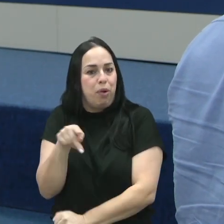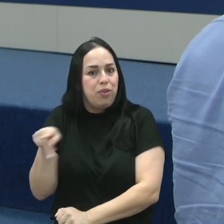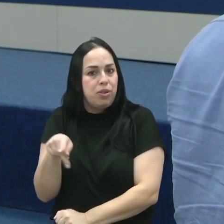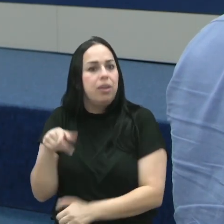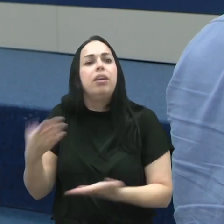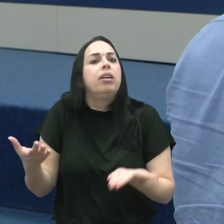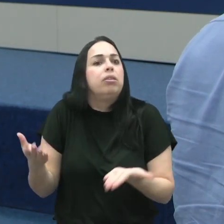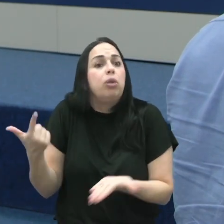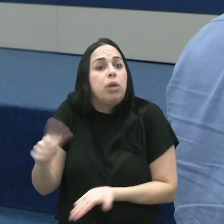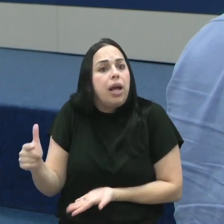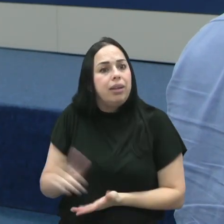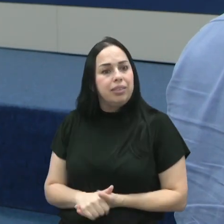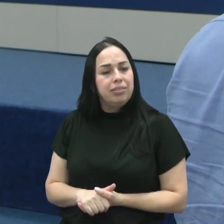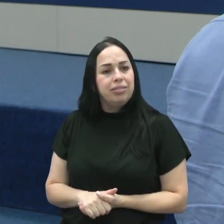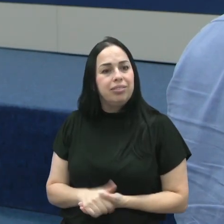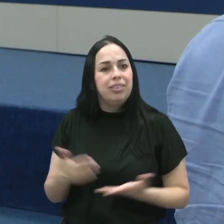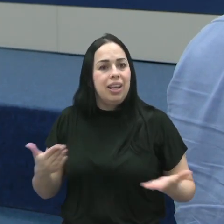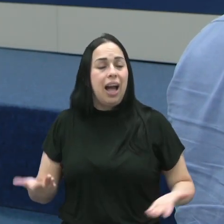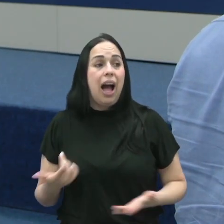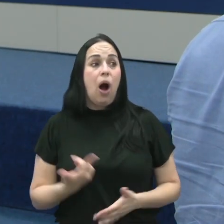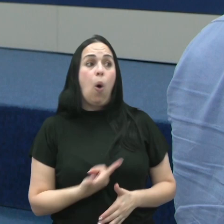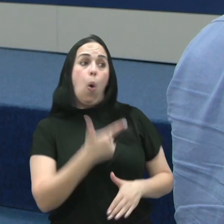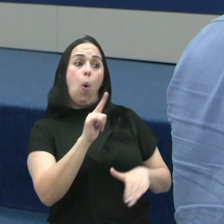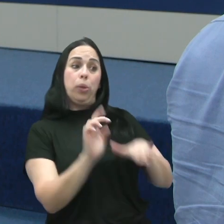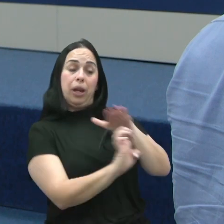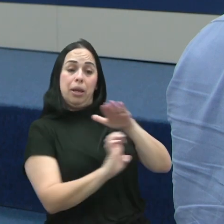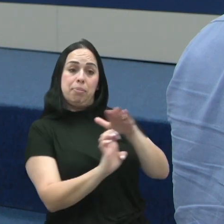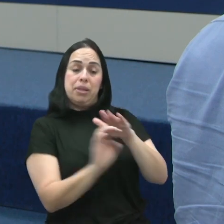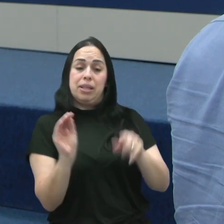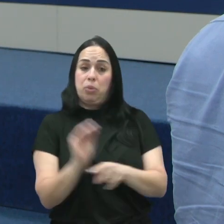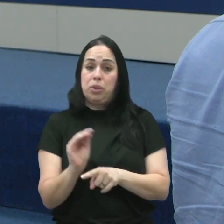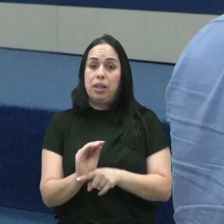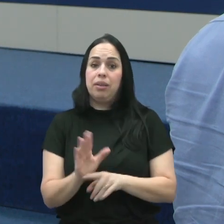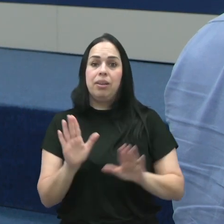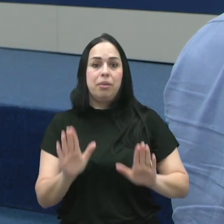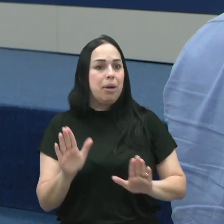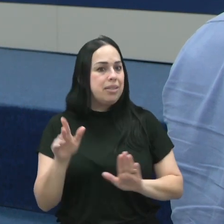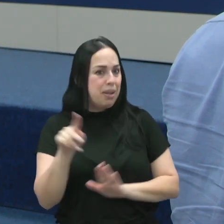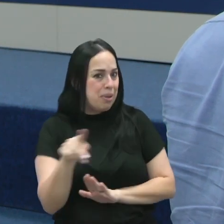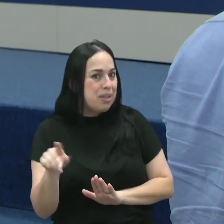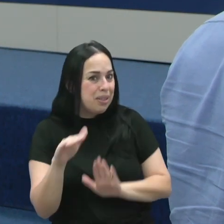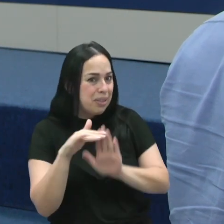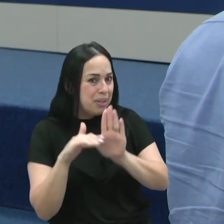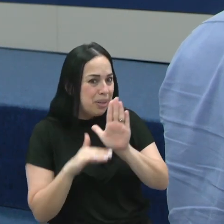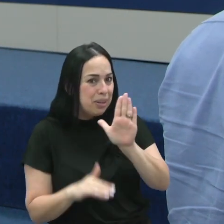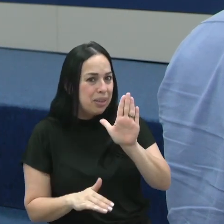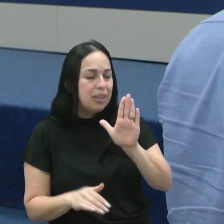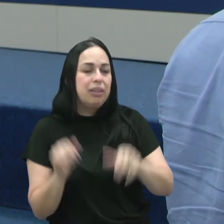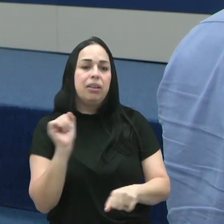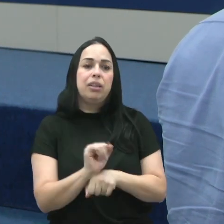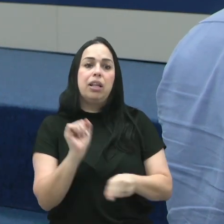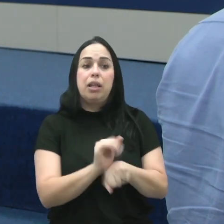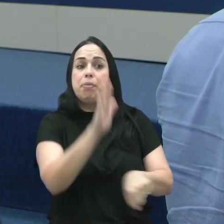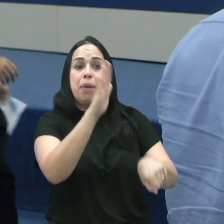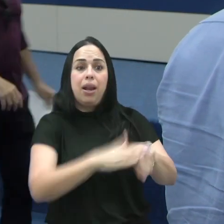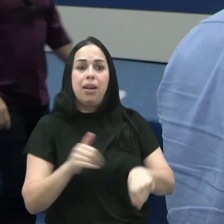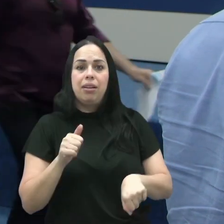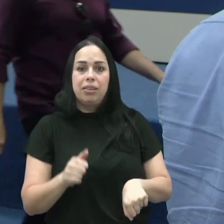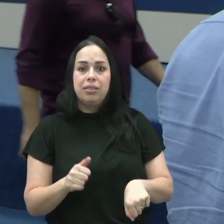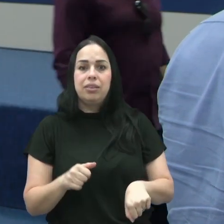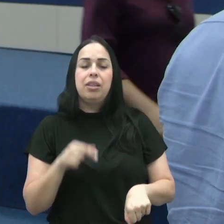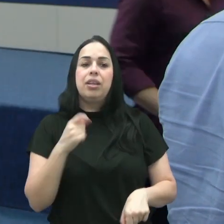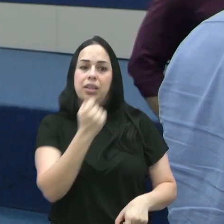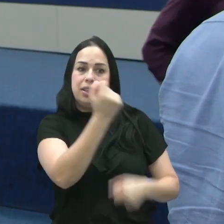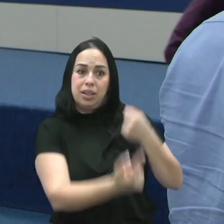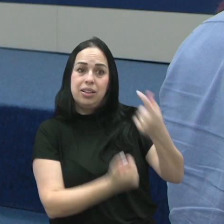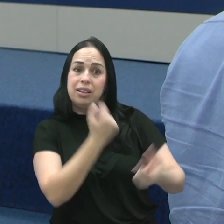a um acompanhante. Então, cadê esses acompanhantes? Terceirizou para conseguir os acompanhantes e não tem. A gente tem uma lista de professores que estão esperando